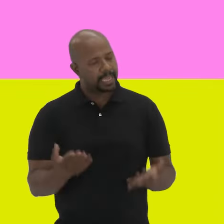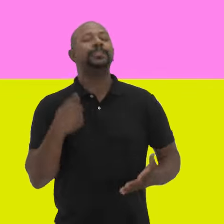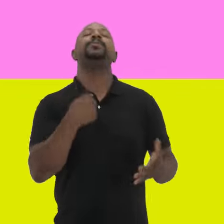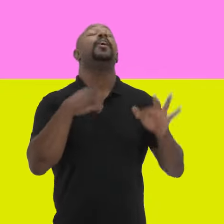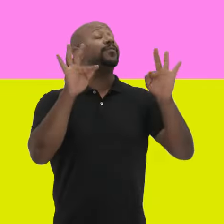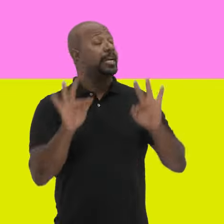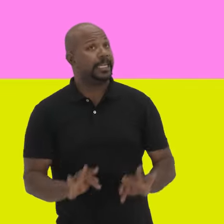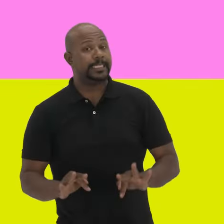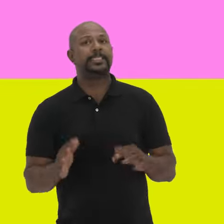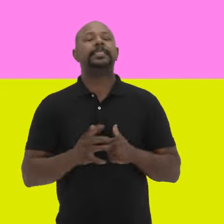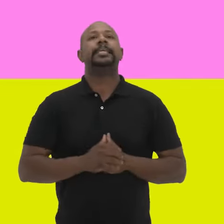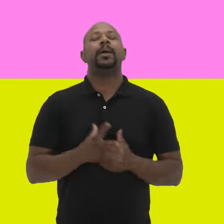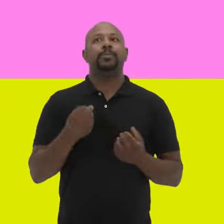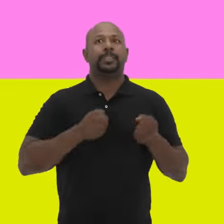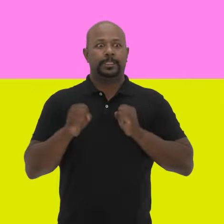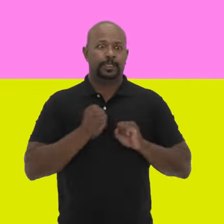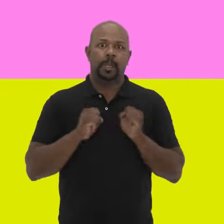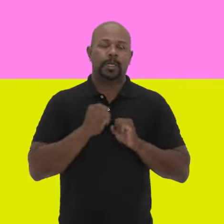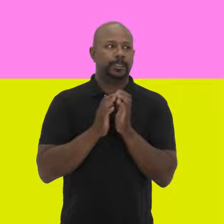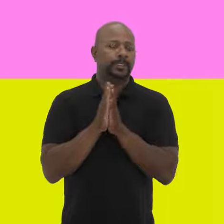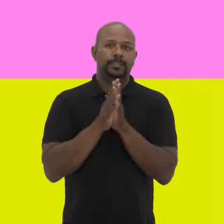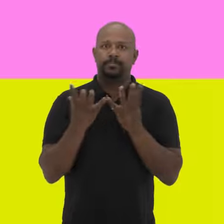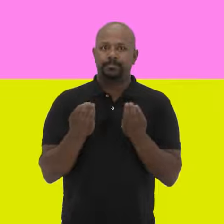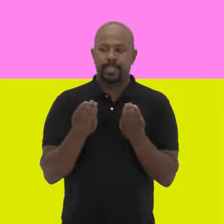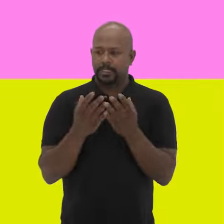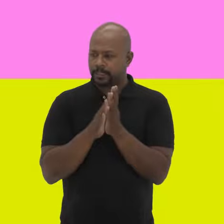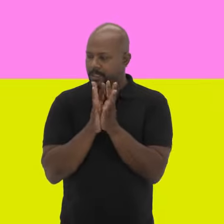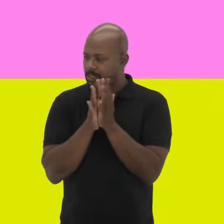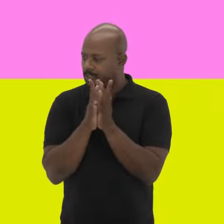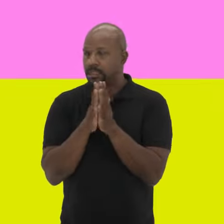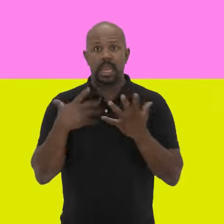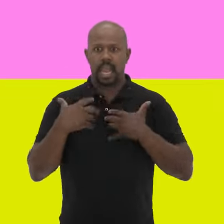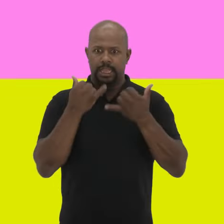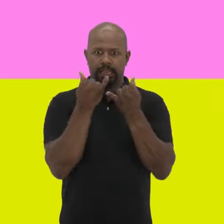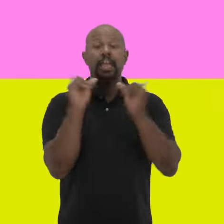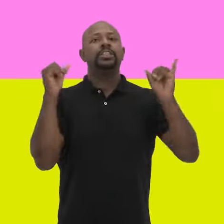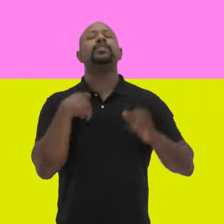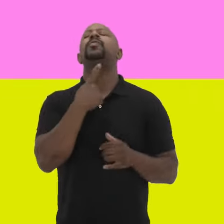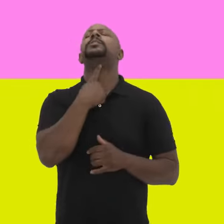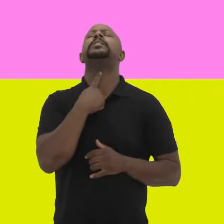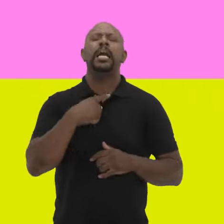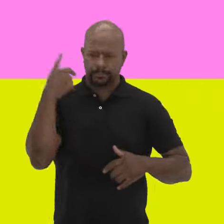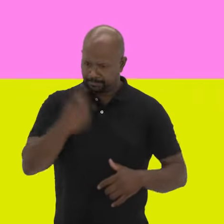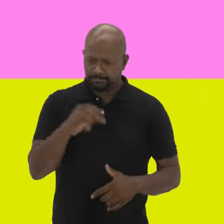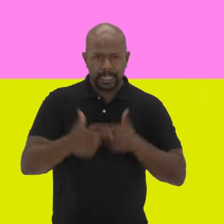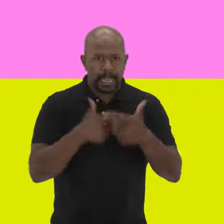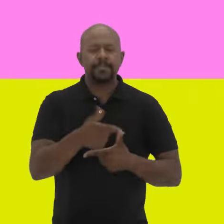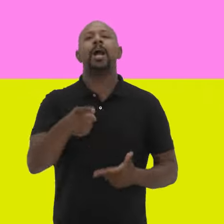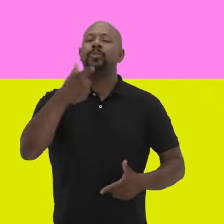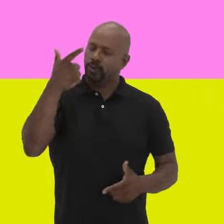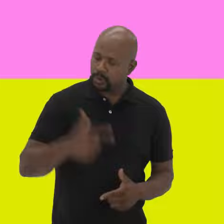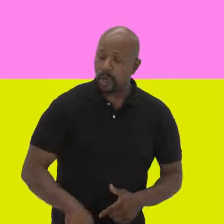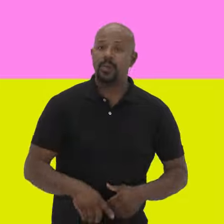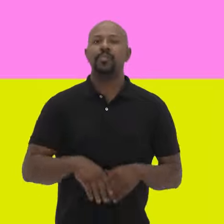é isso, a gente tá muito feliz, estamos muito ansiosos, cheios de energia e cheios de vontade de fazer esse